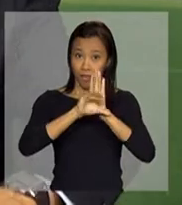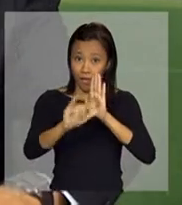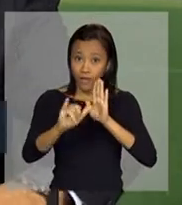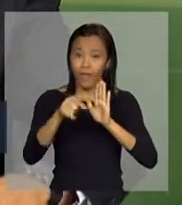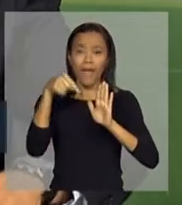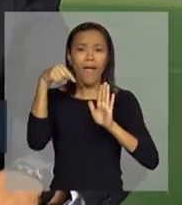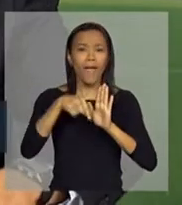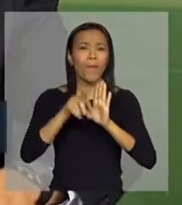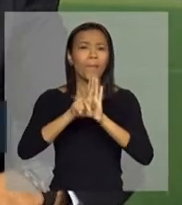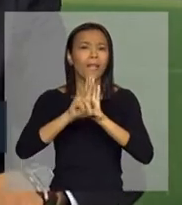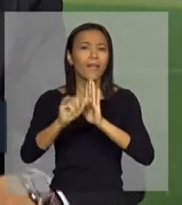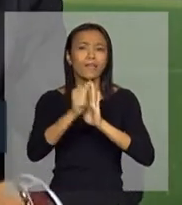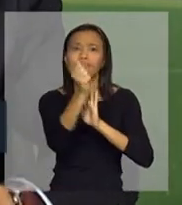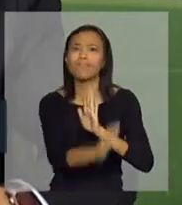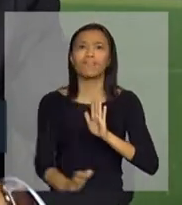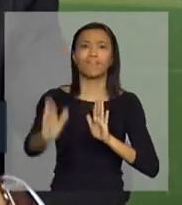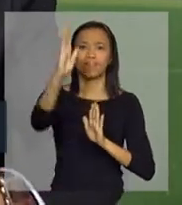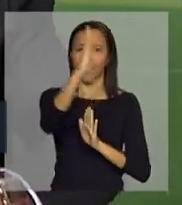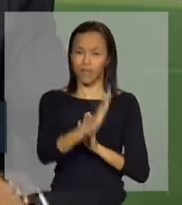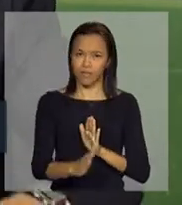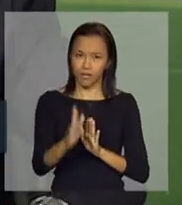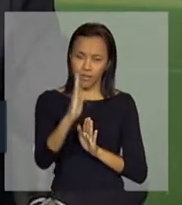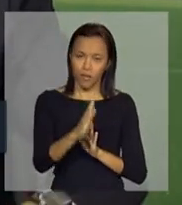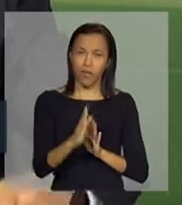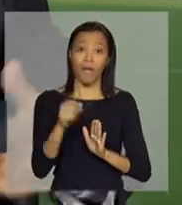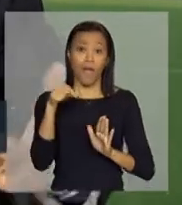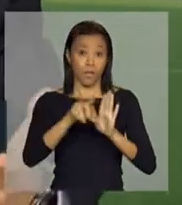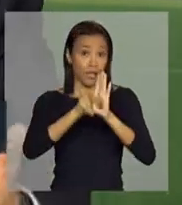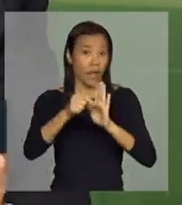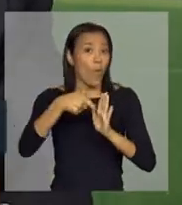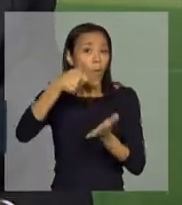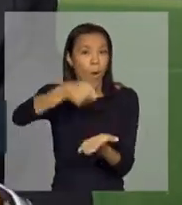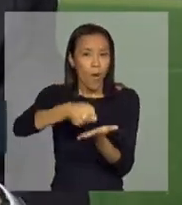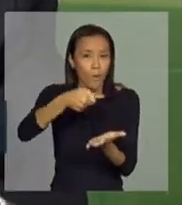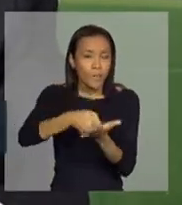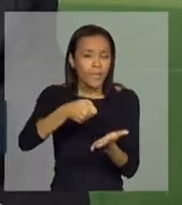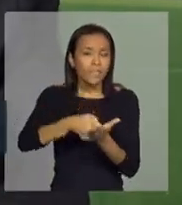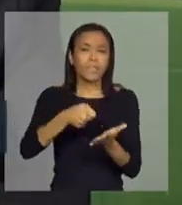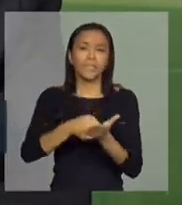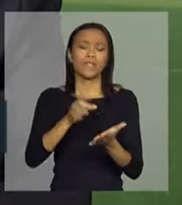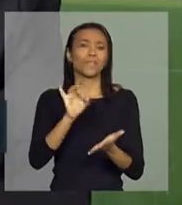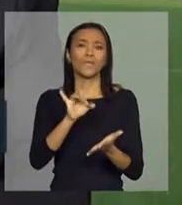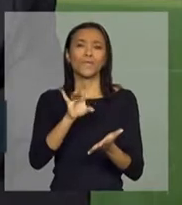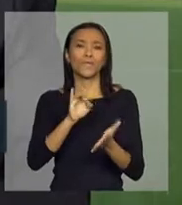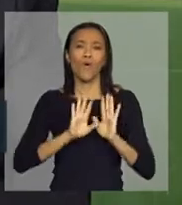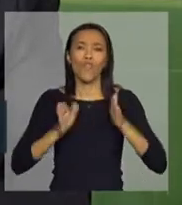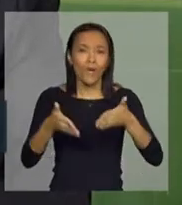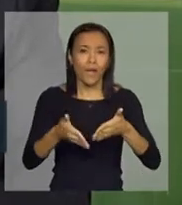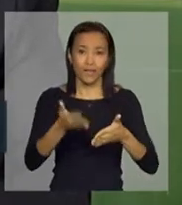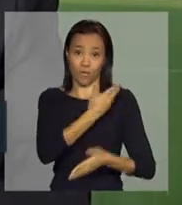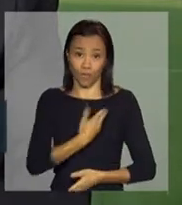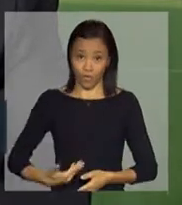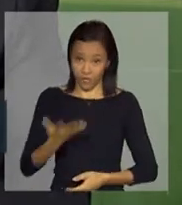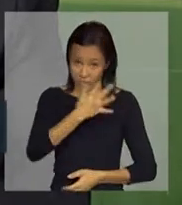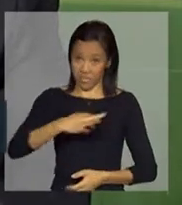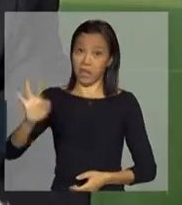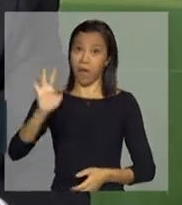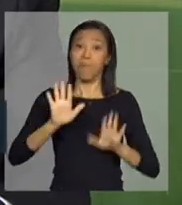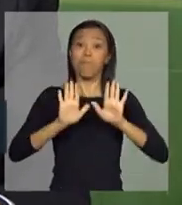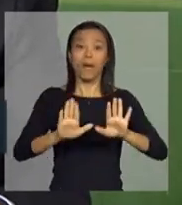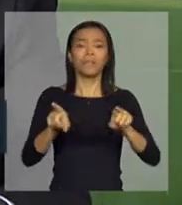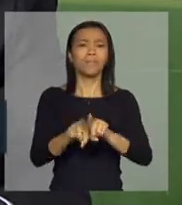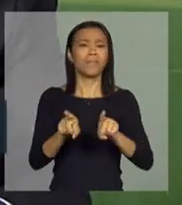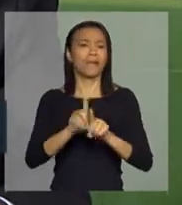ela é uma lei de âmbito nacional ela obriga ela se aplica não somente ao Governo Federal como você sabe mas